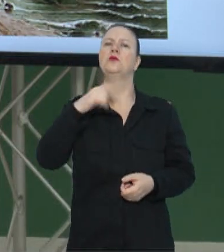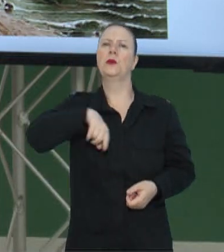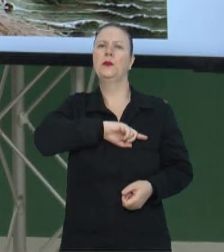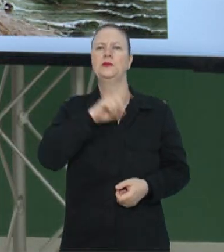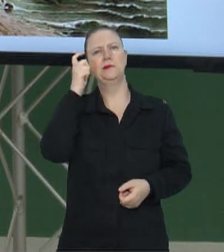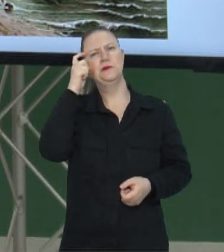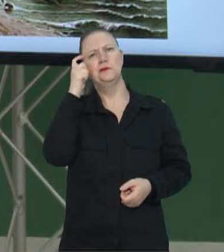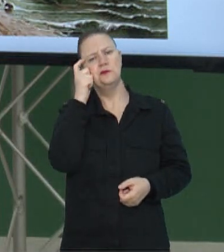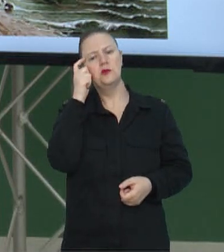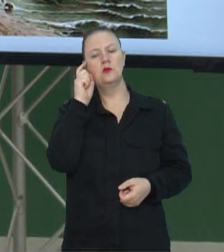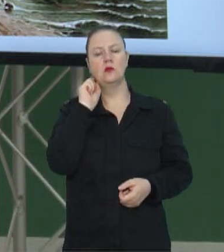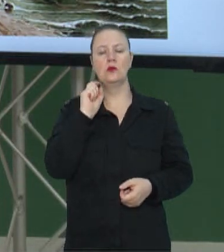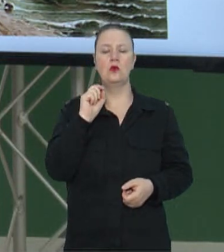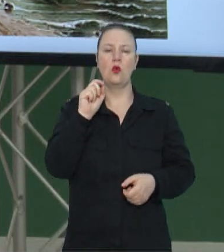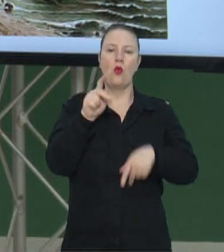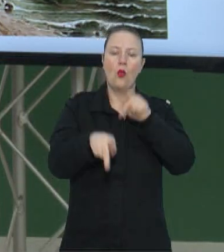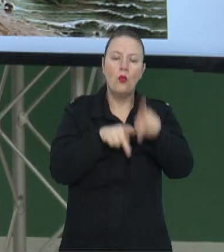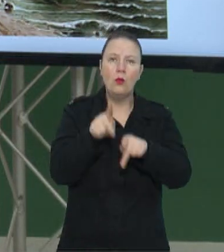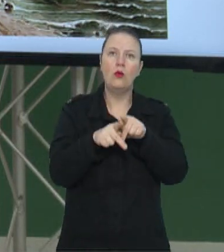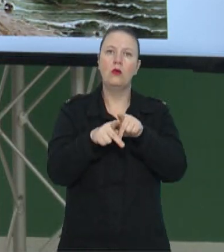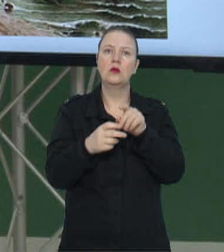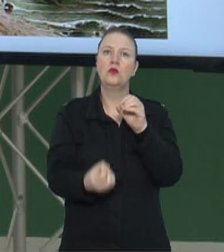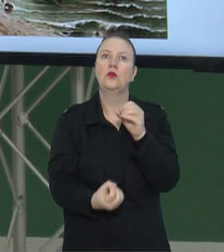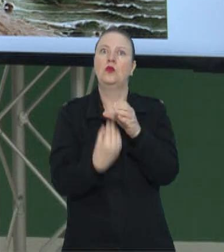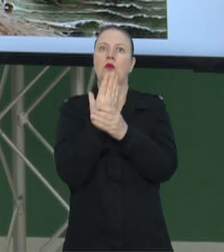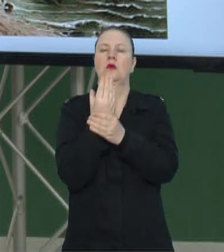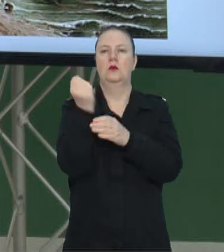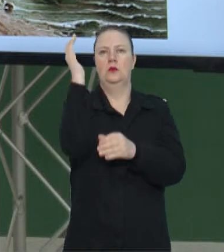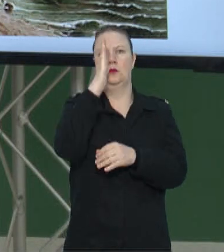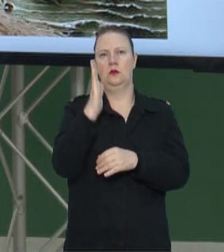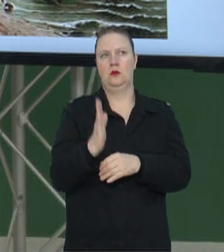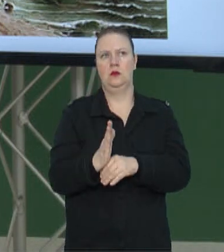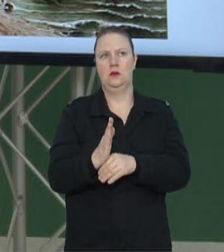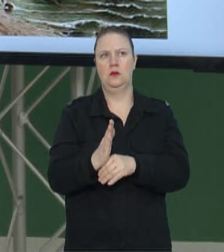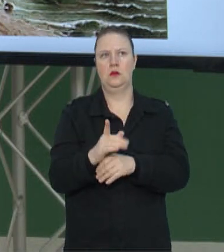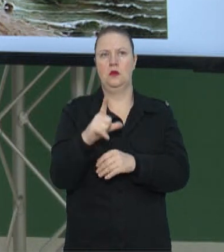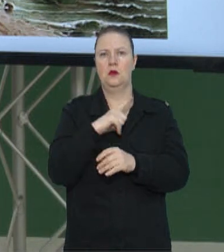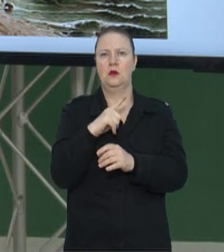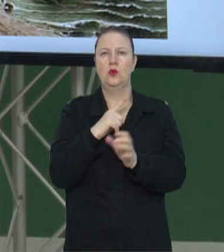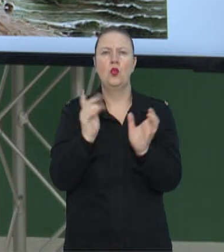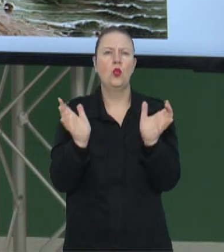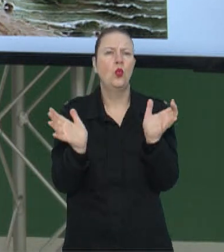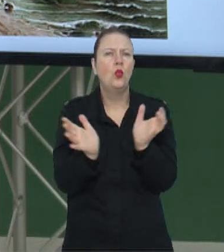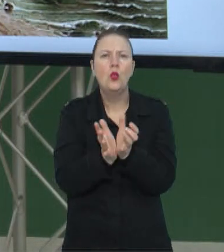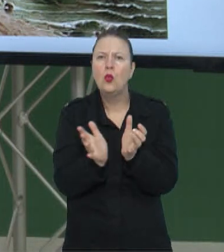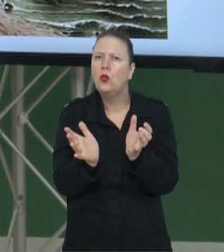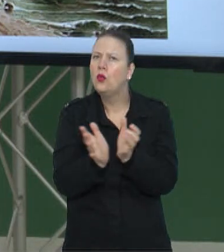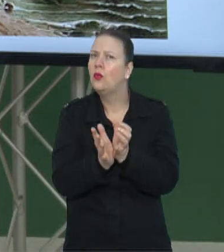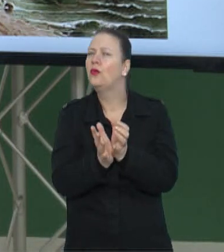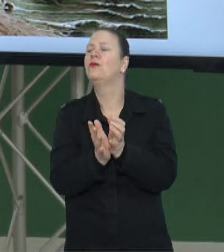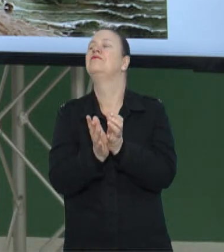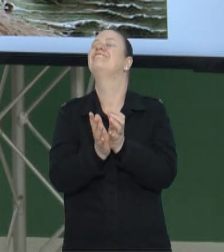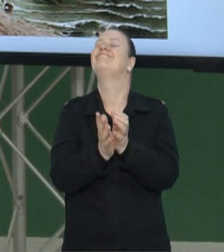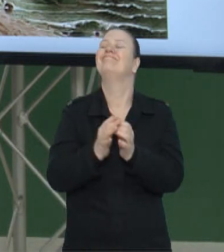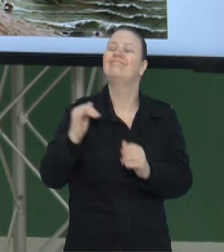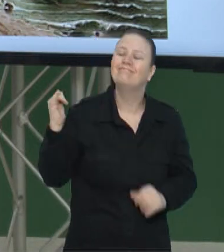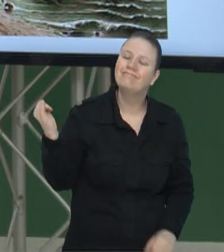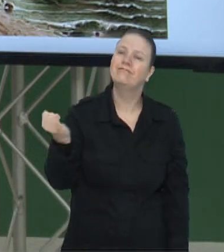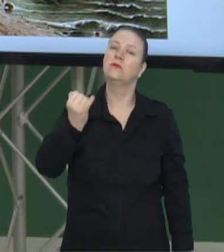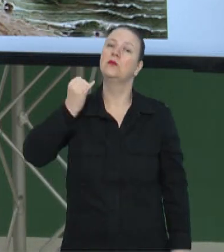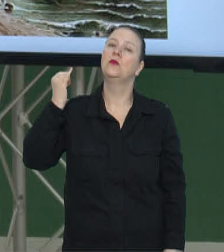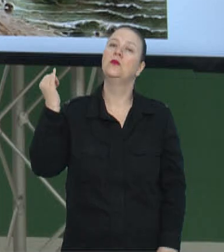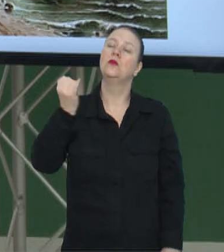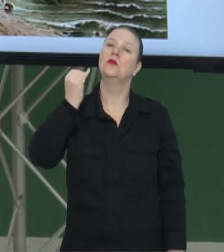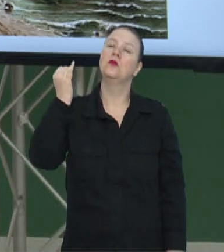tarde, nós vamos ter um grupo que contribuiu significativamente para a nossa herança cultural desde esse